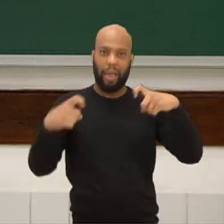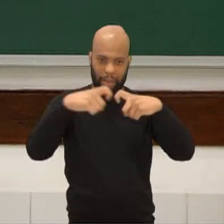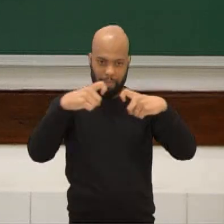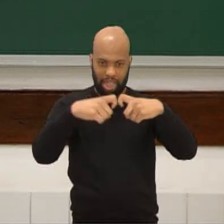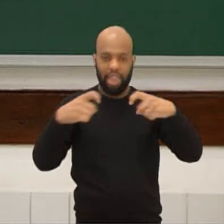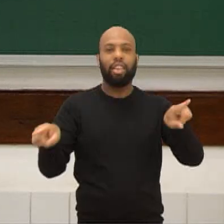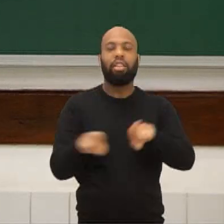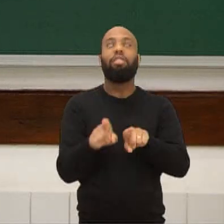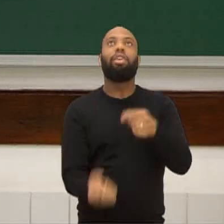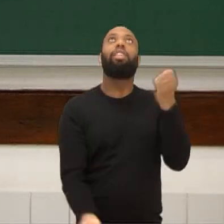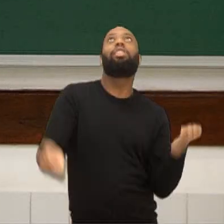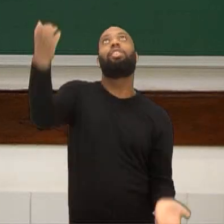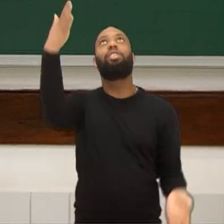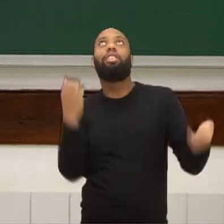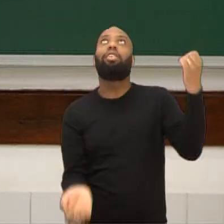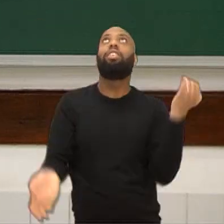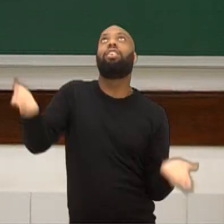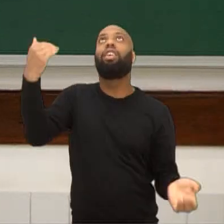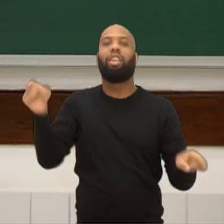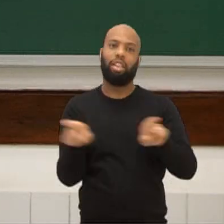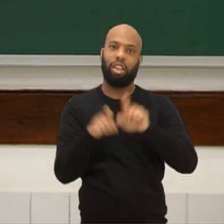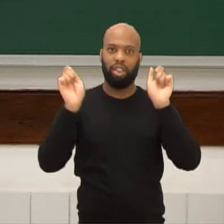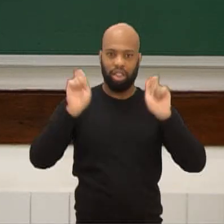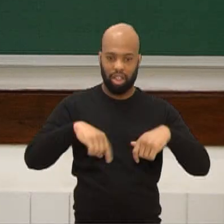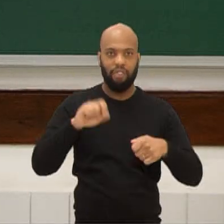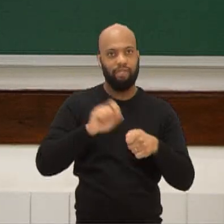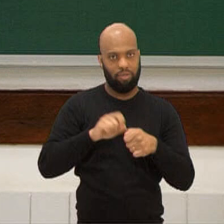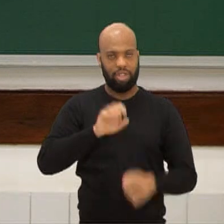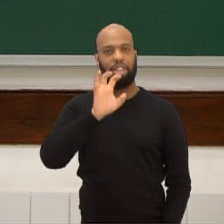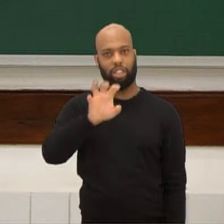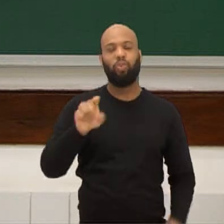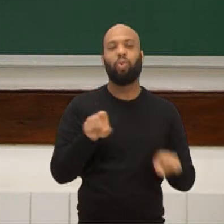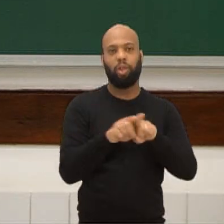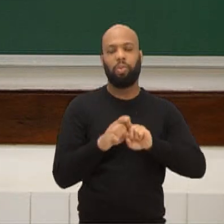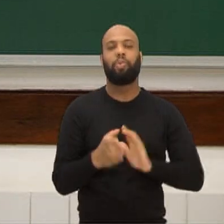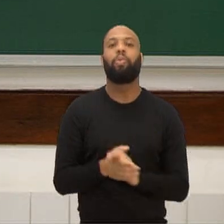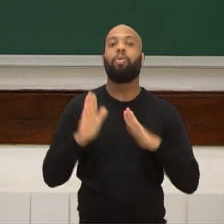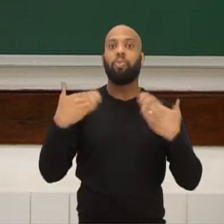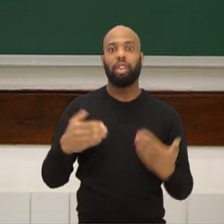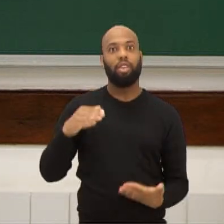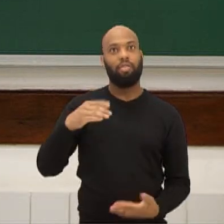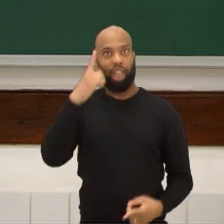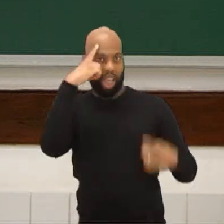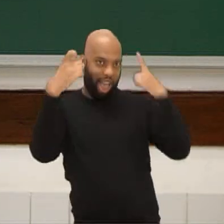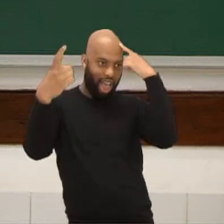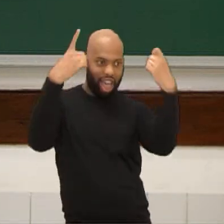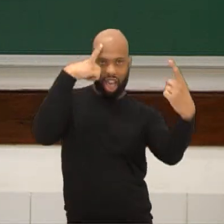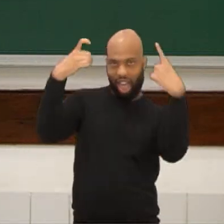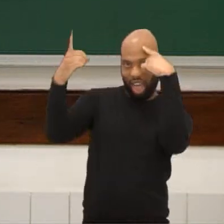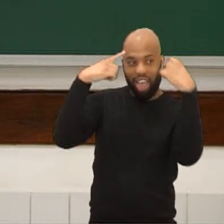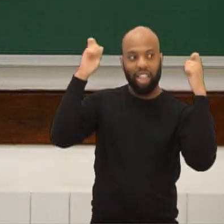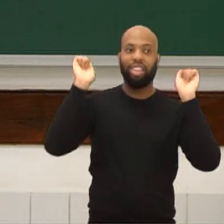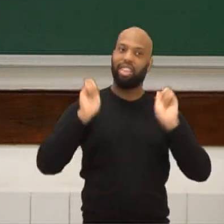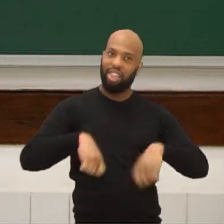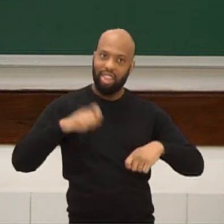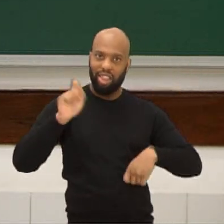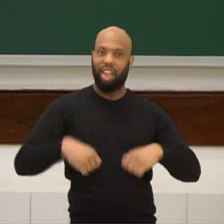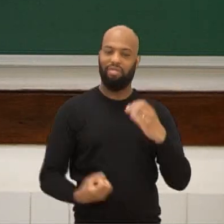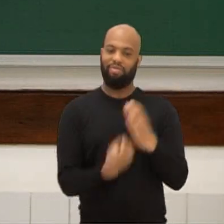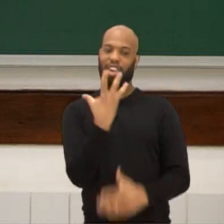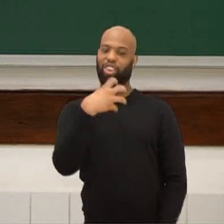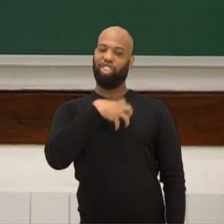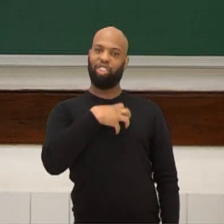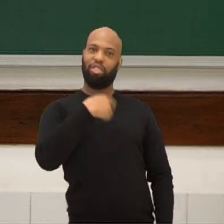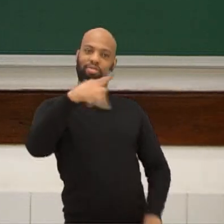Então, vários outros tipos de materiais você consegue fazer um jogo de malabares. Então, ele é muito criativo, você consegue criar o seu, você